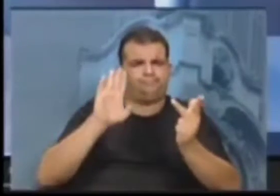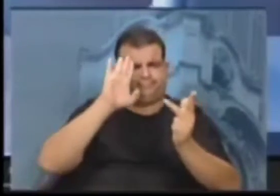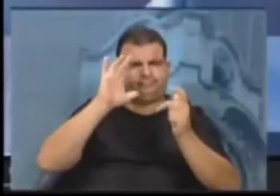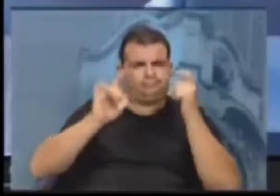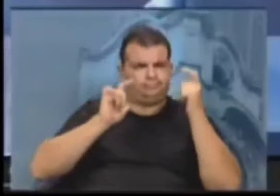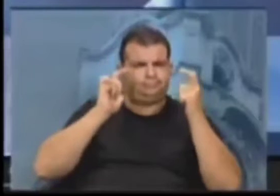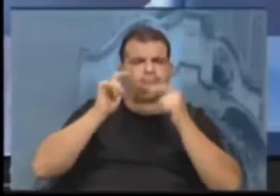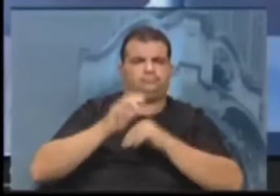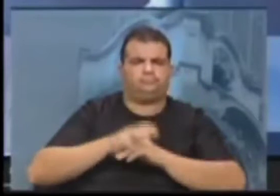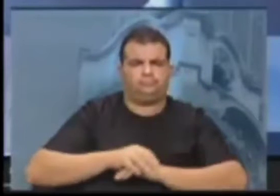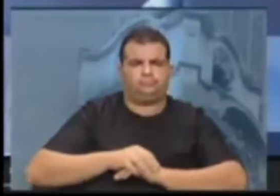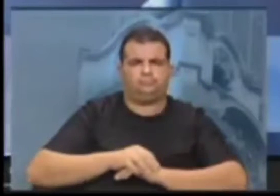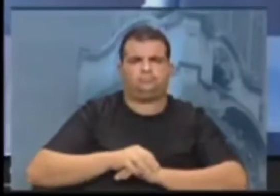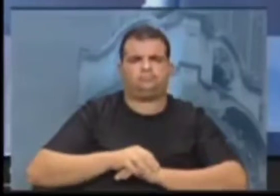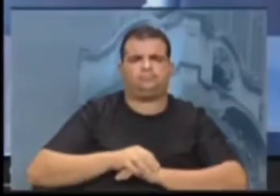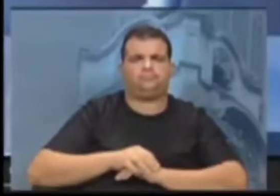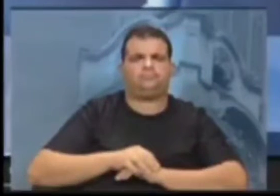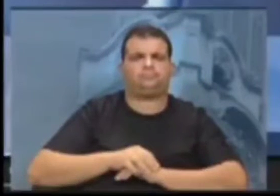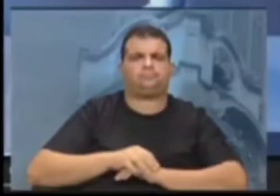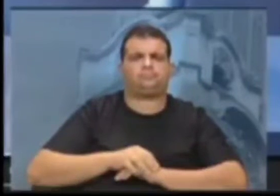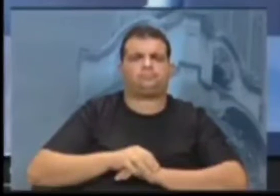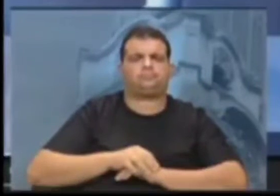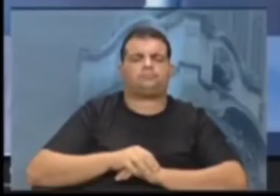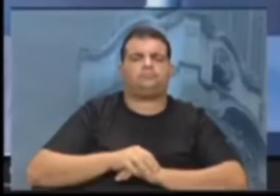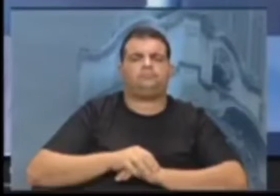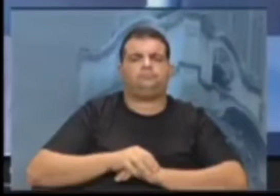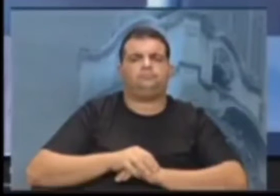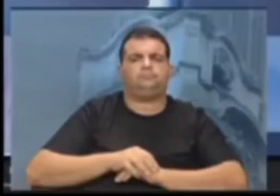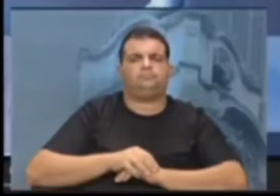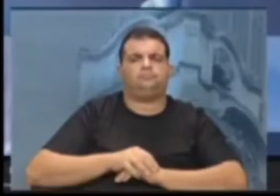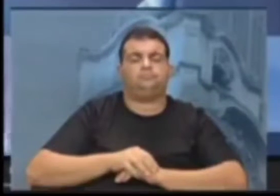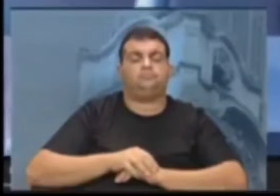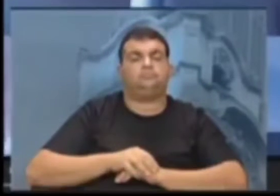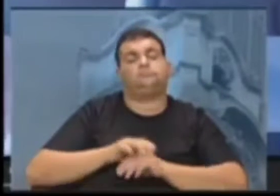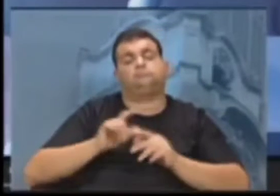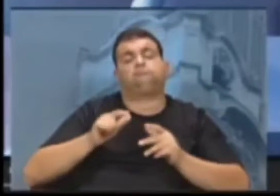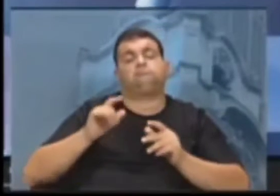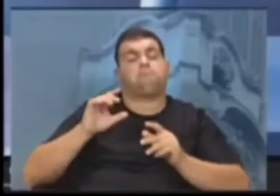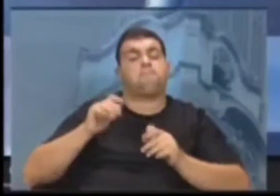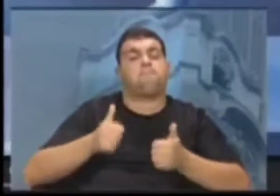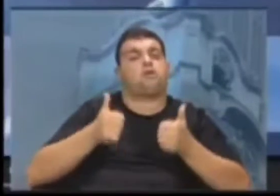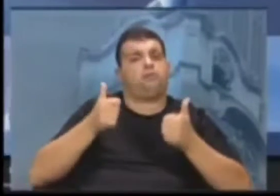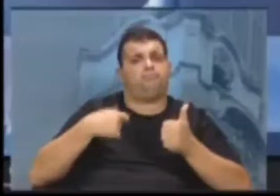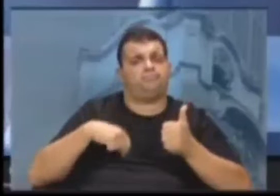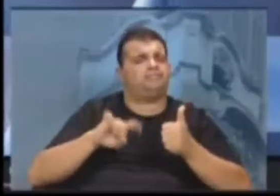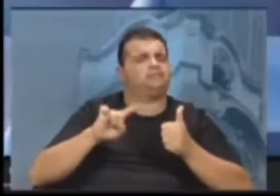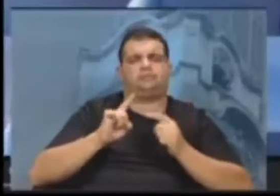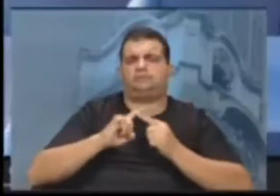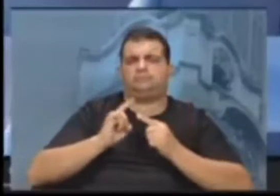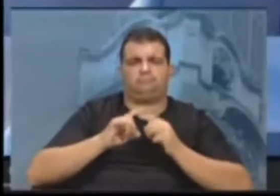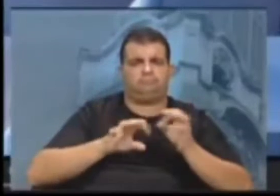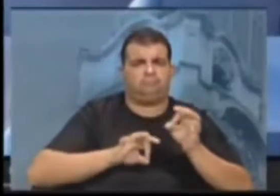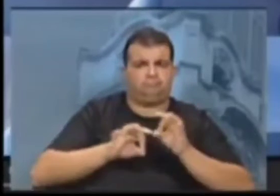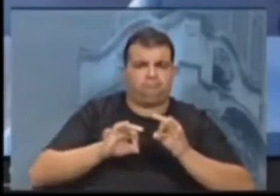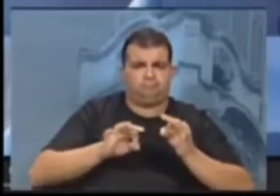essenciais. O ideal seria a gente não necessitar desse tipo de projeto,